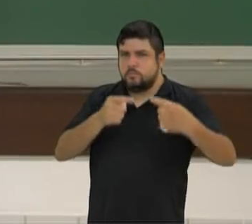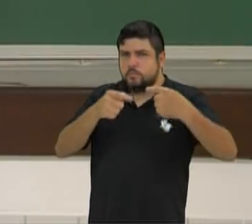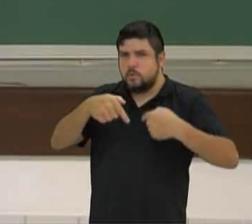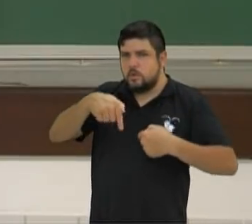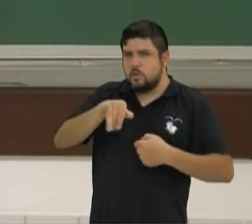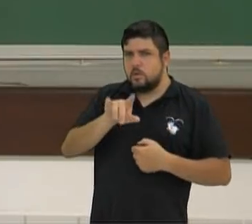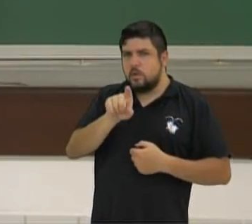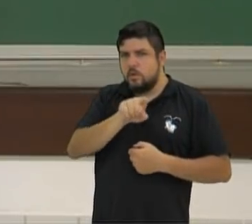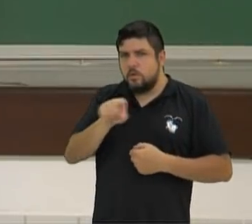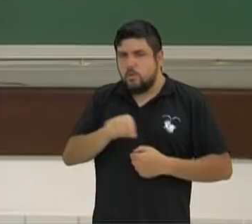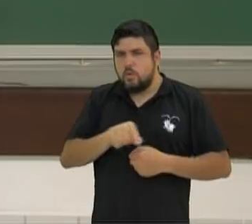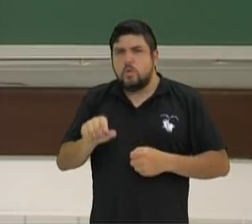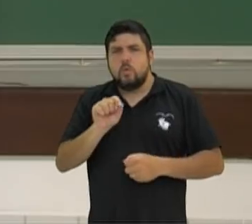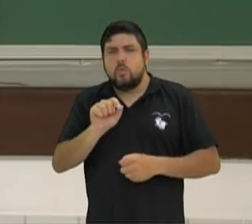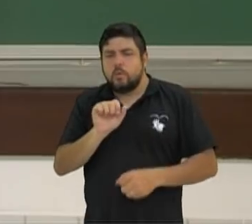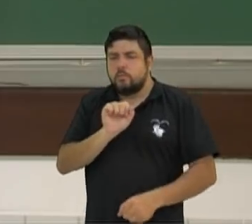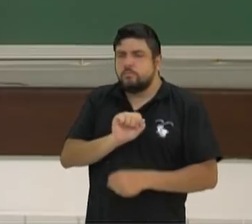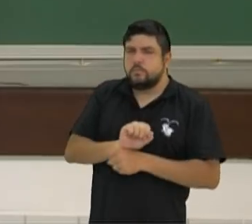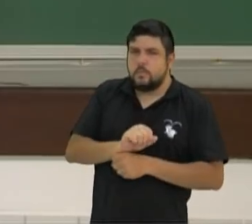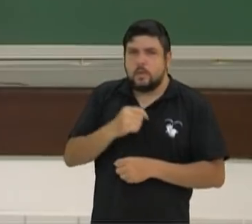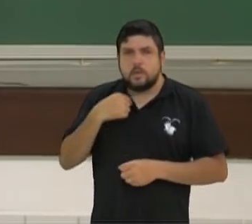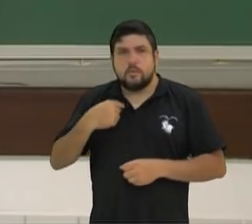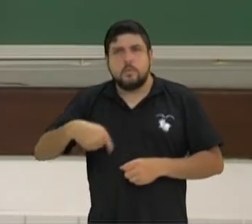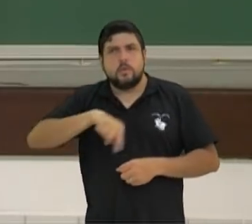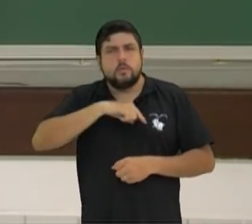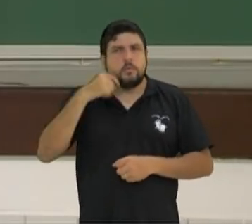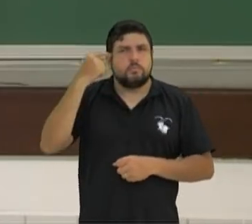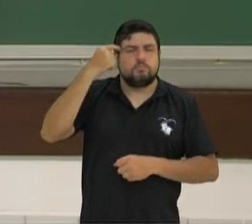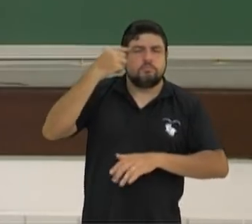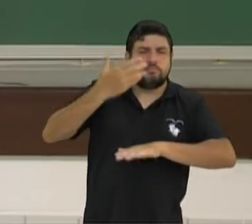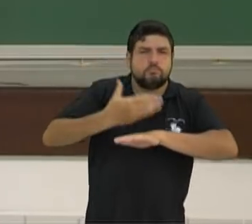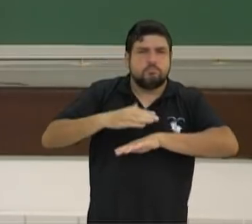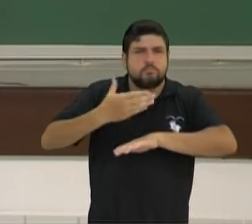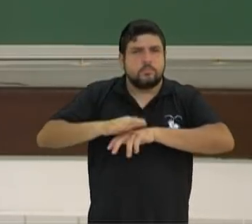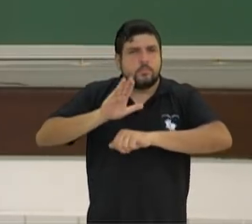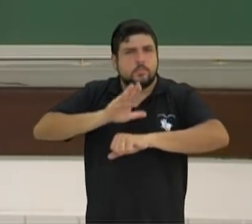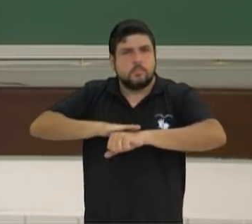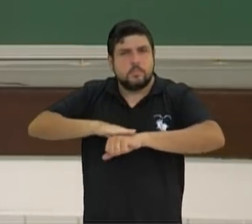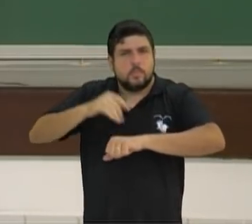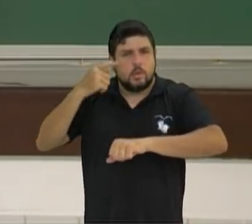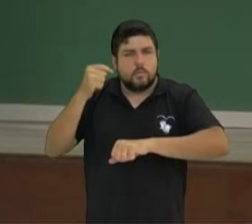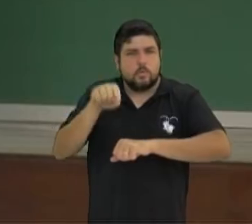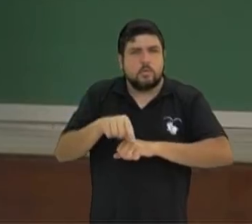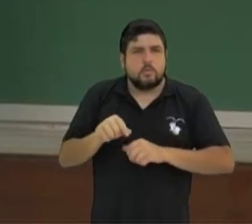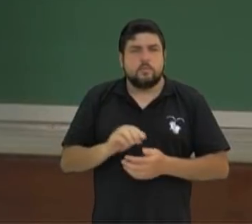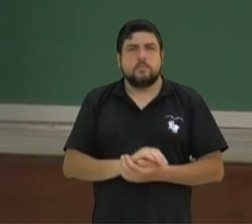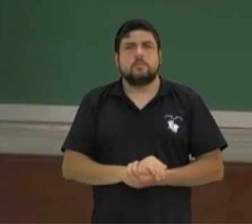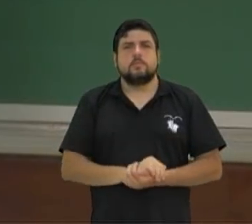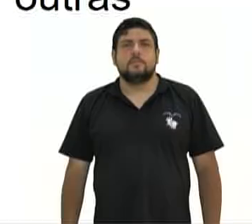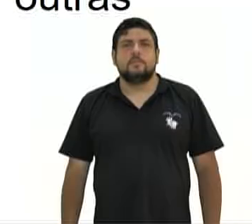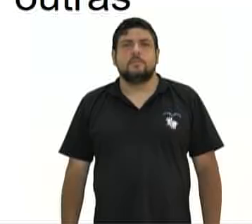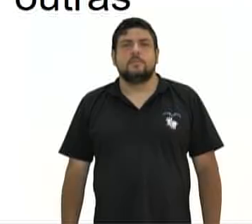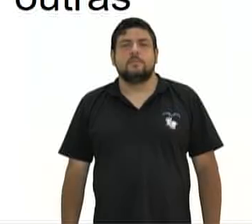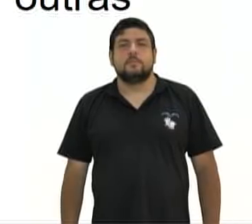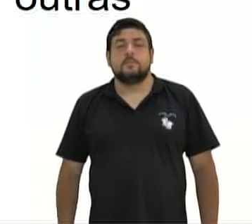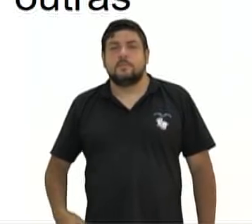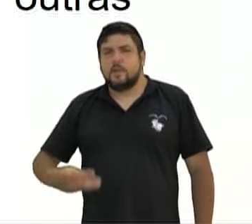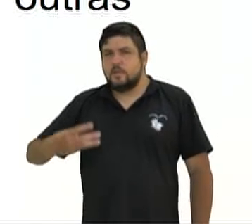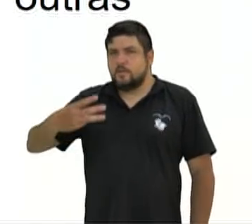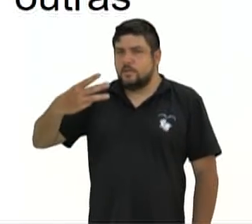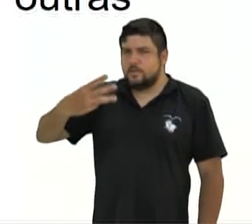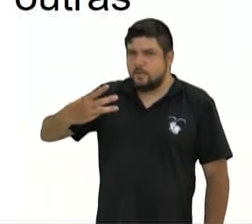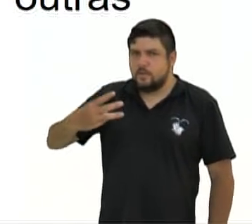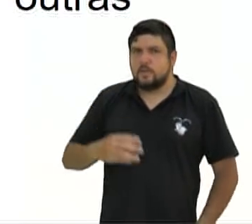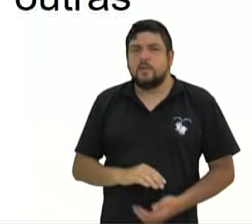dar aquele break, aquela paradinha e vocês botarem a mão na massa e resolverem mais essa atividade.